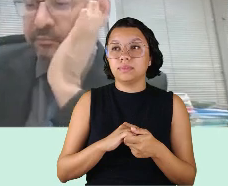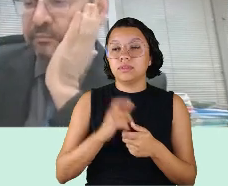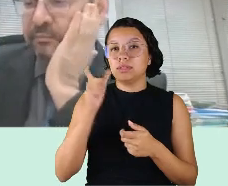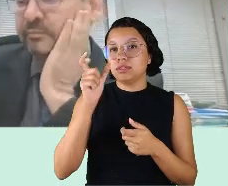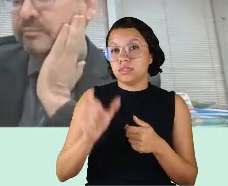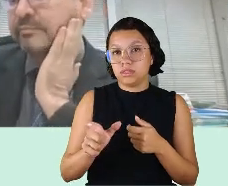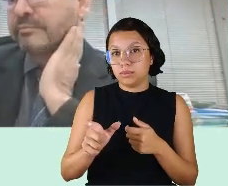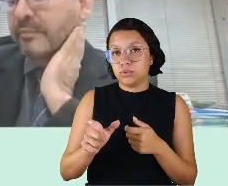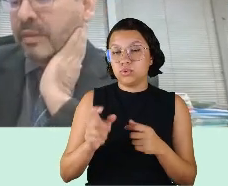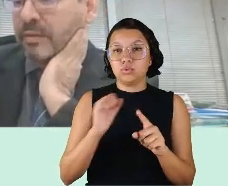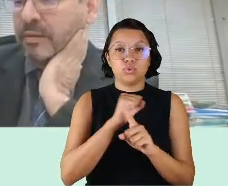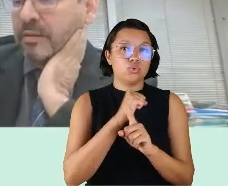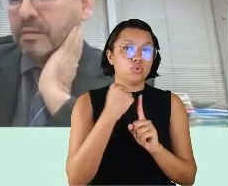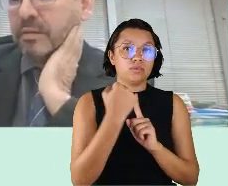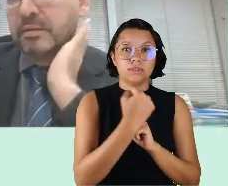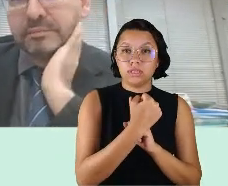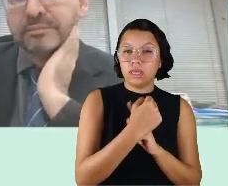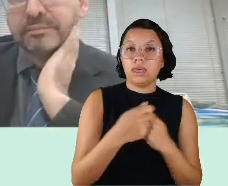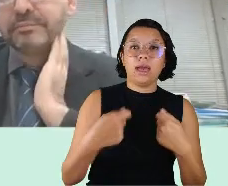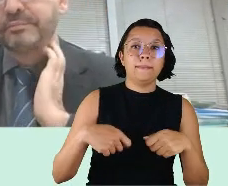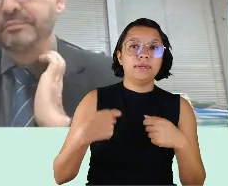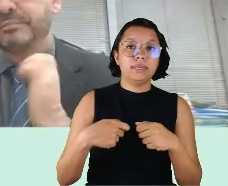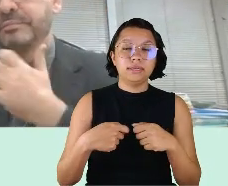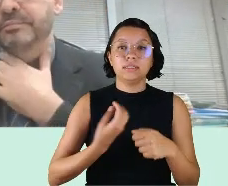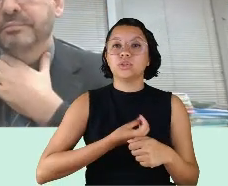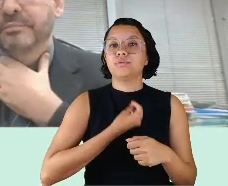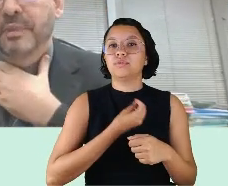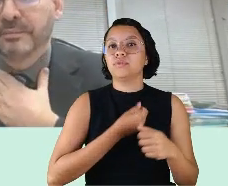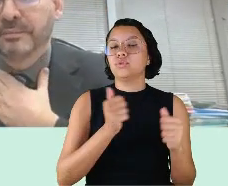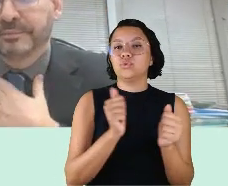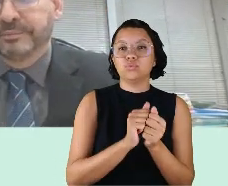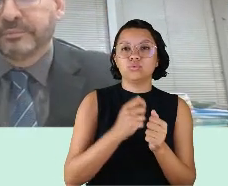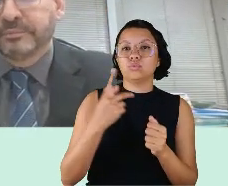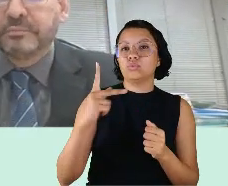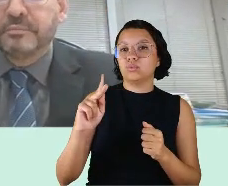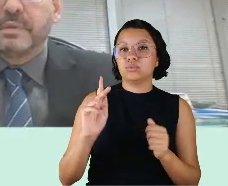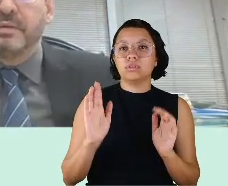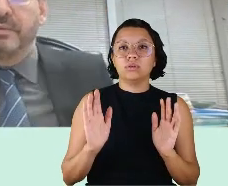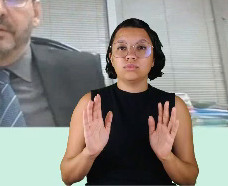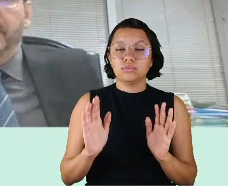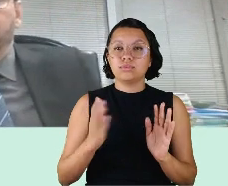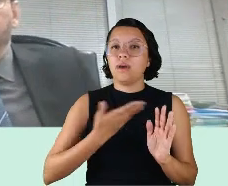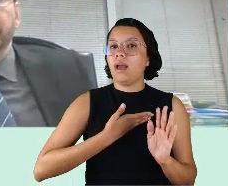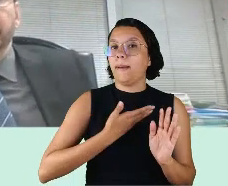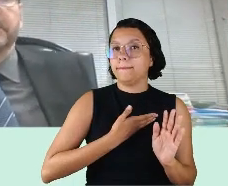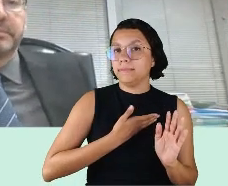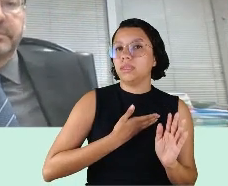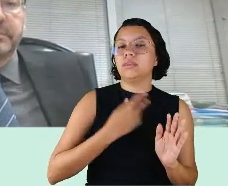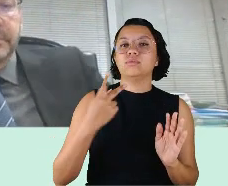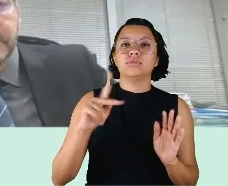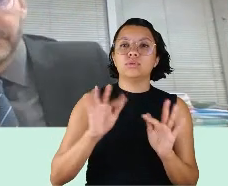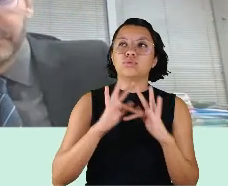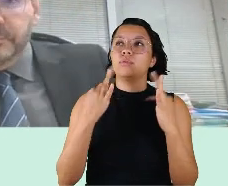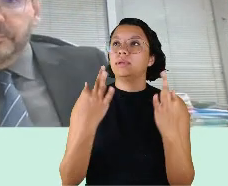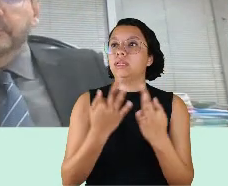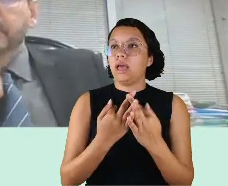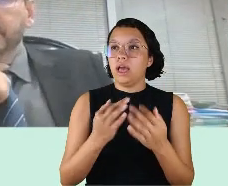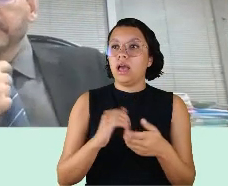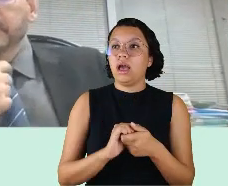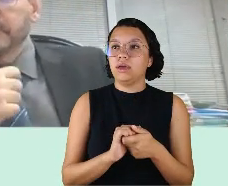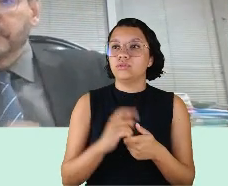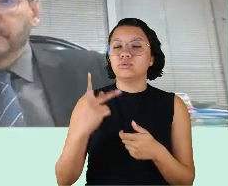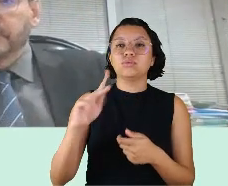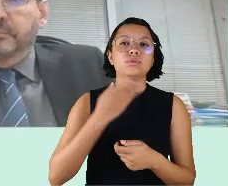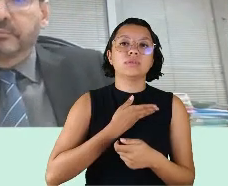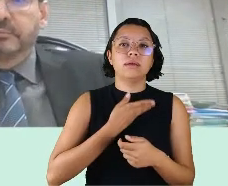são seres sociais, precisam da convivência com os seus amigos, com seus